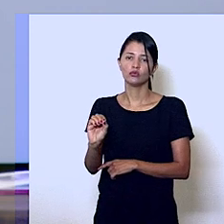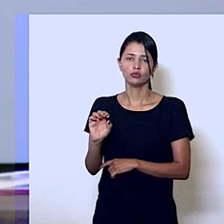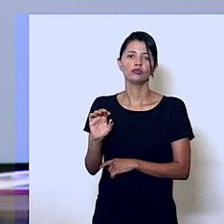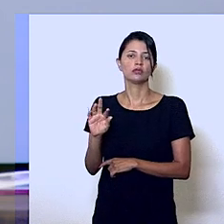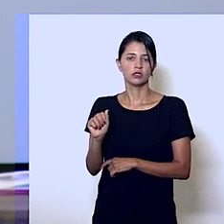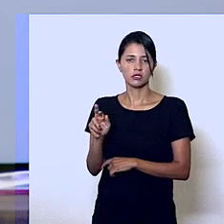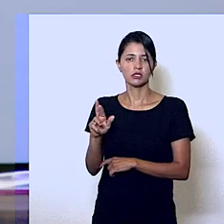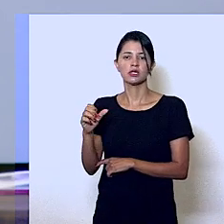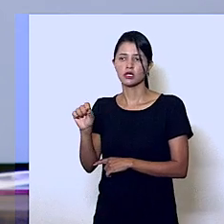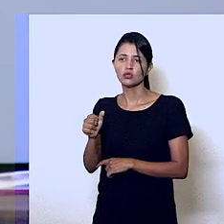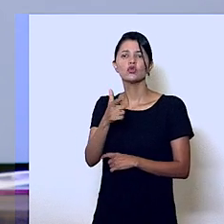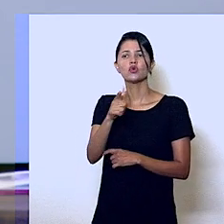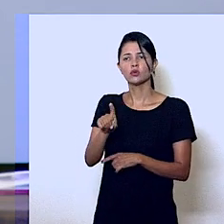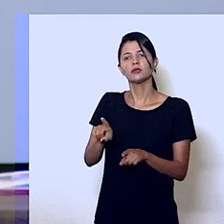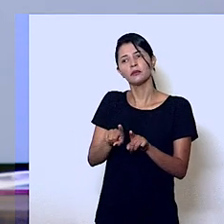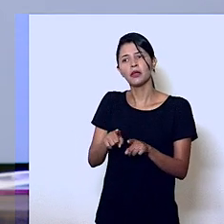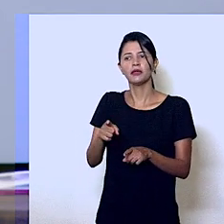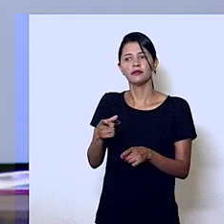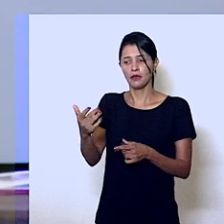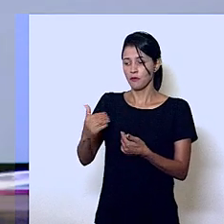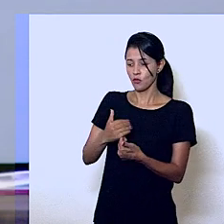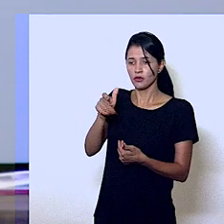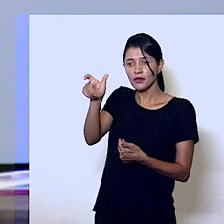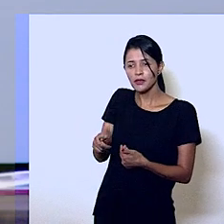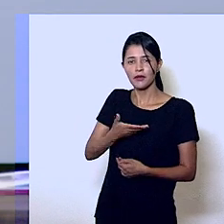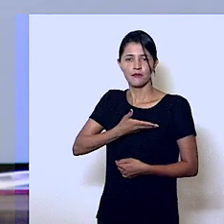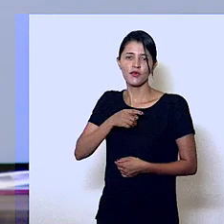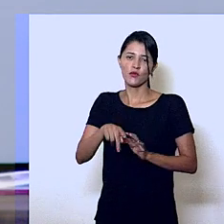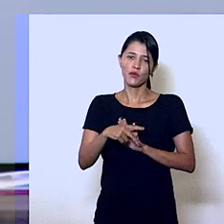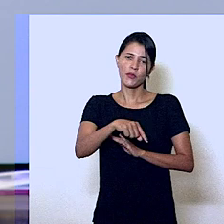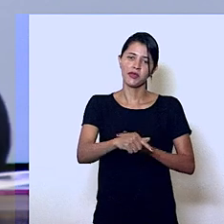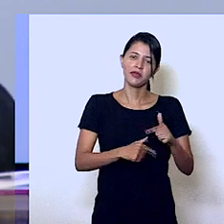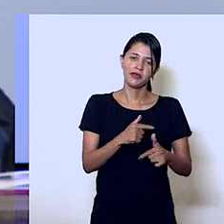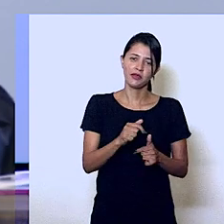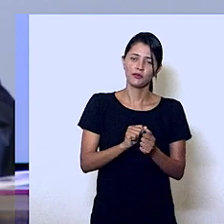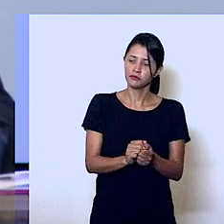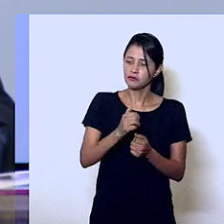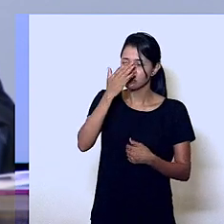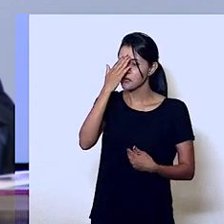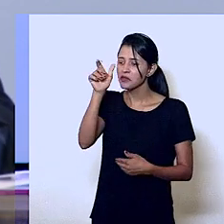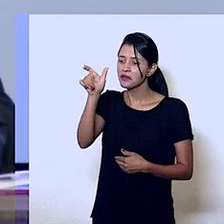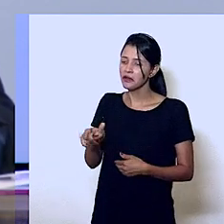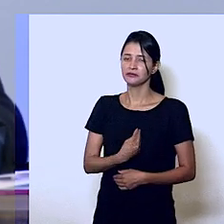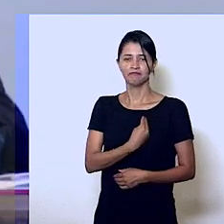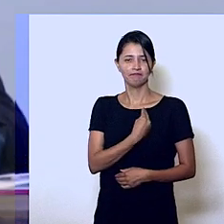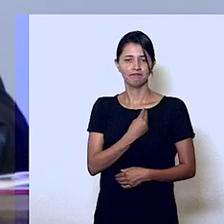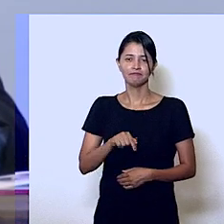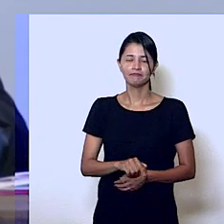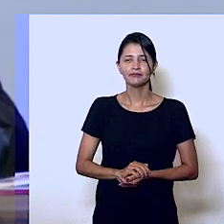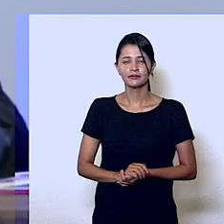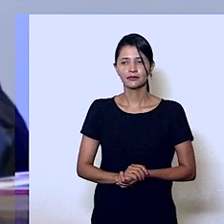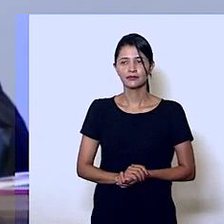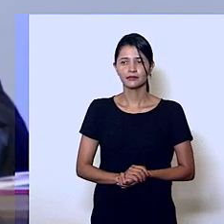sentido, meu conselheiro aqui e amigo desta casa. Muito obrigado pela presença de Vossa Excelência aqui hoje. E eu vejo aqui